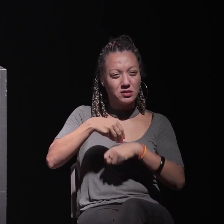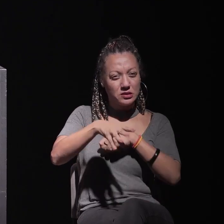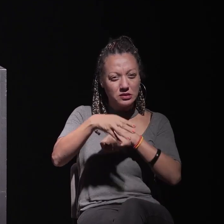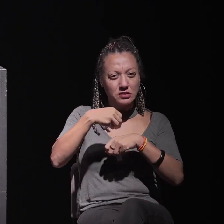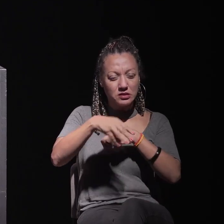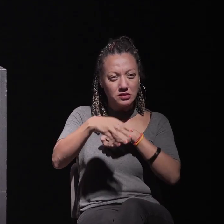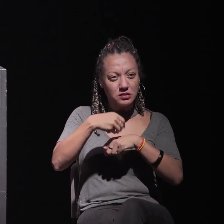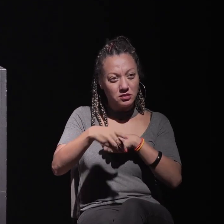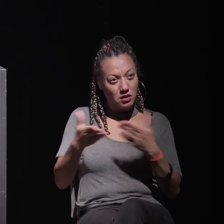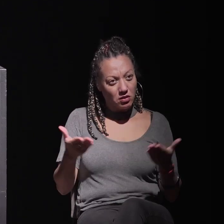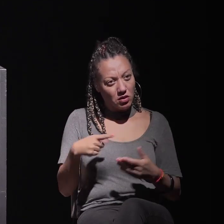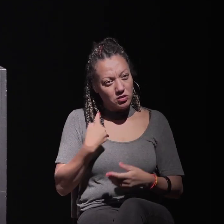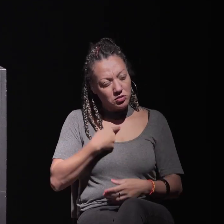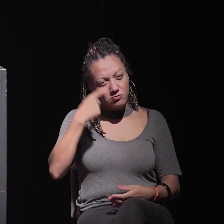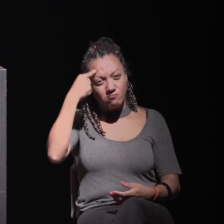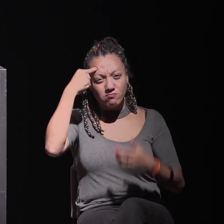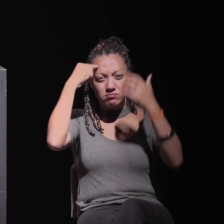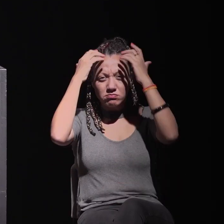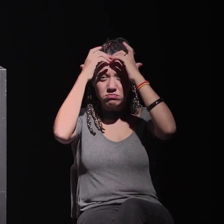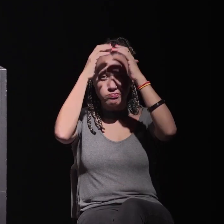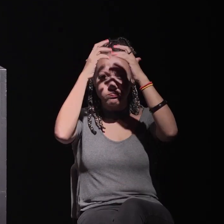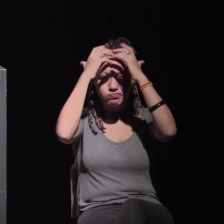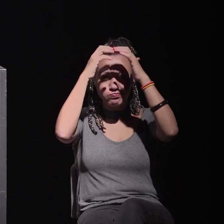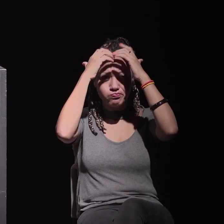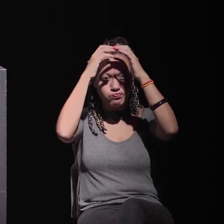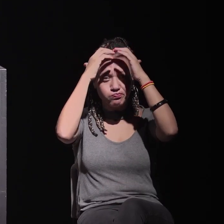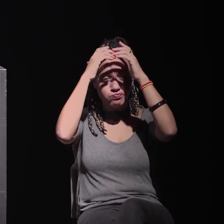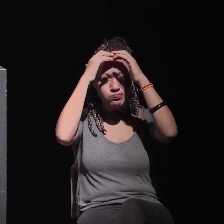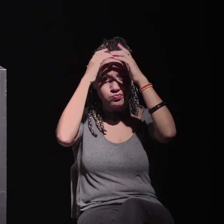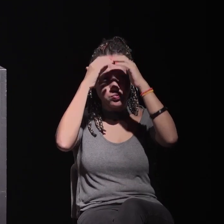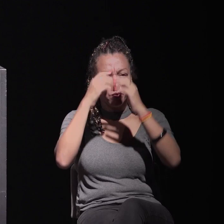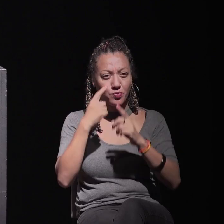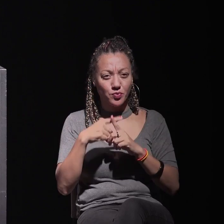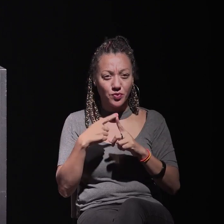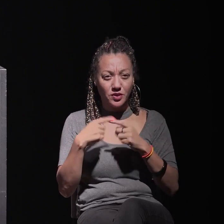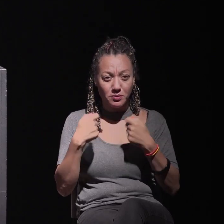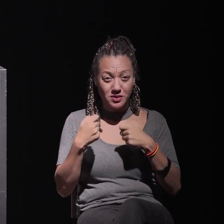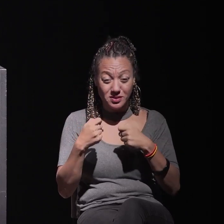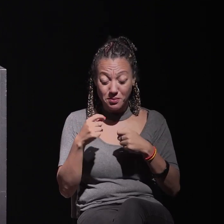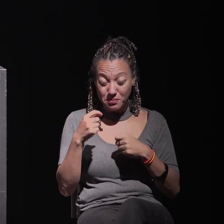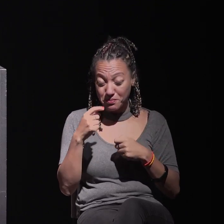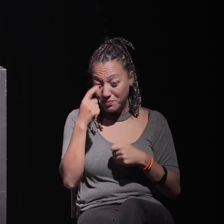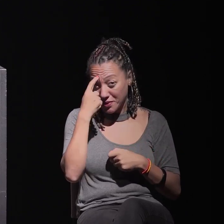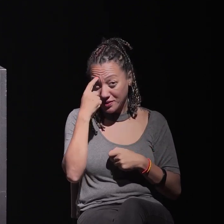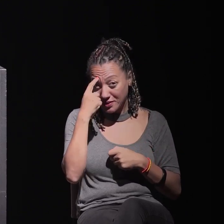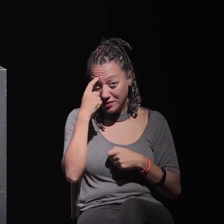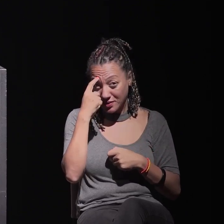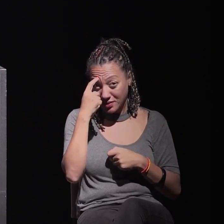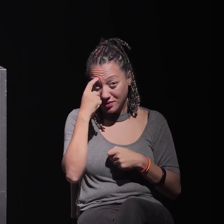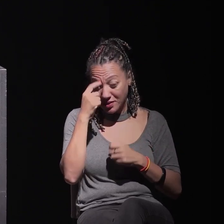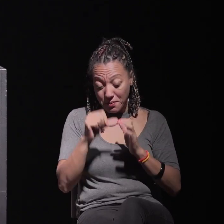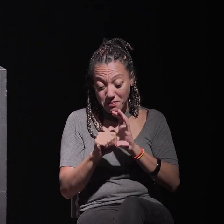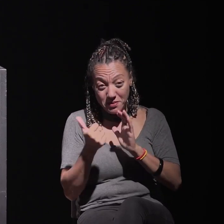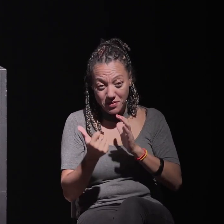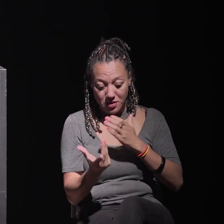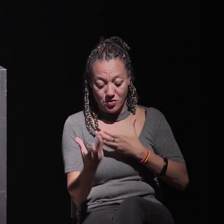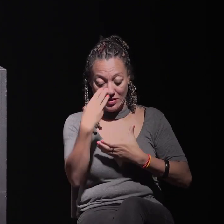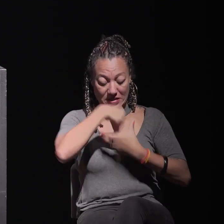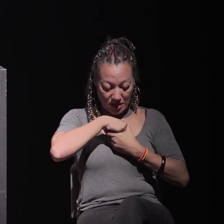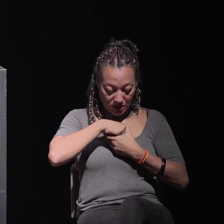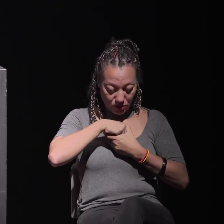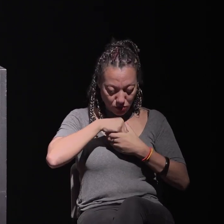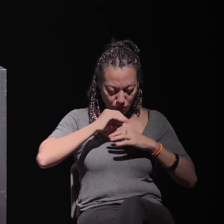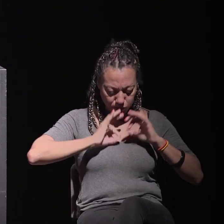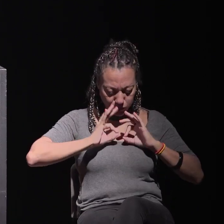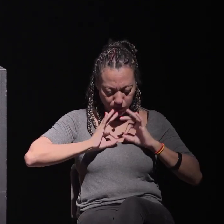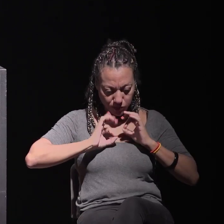sempre pensando mais de dentro para fora do que de fora para dentro. O que eu quero dizer com isso? Mais do que Angela Davis e Patrícia